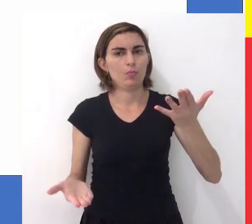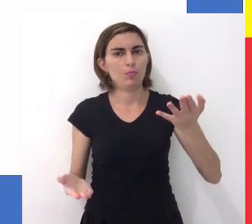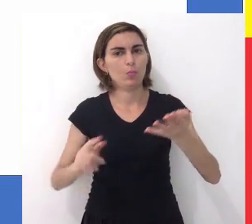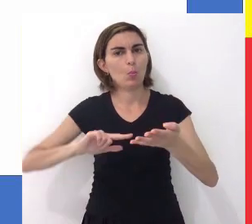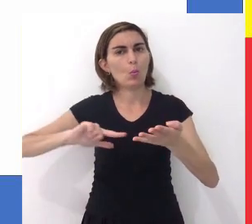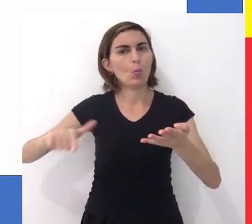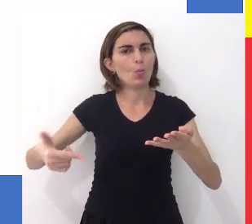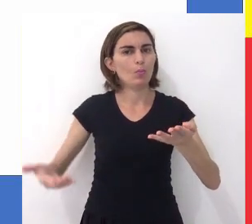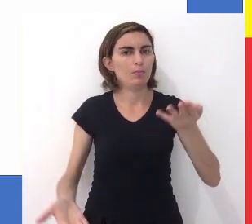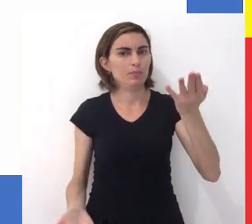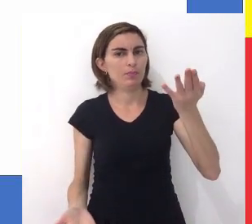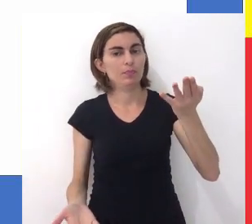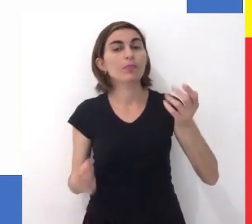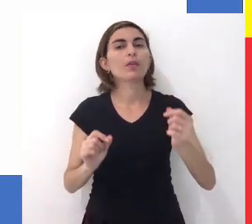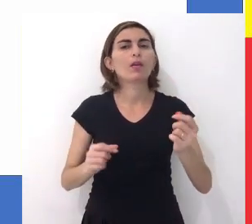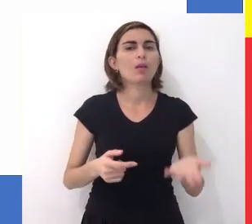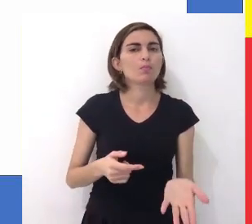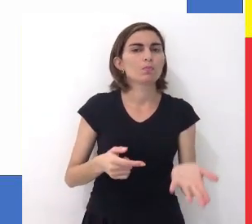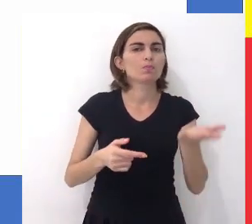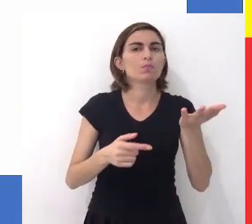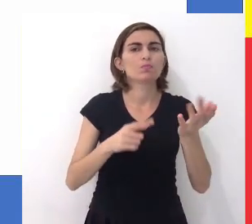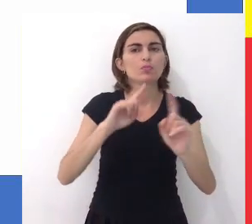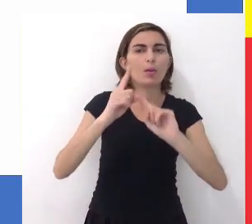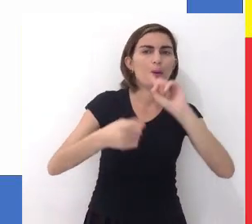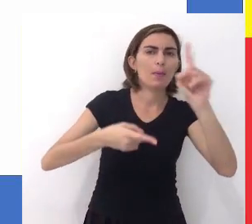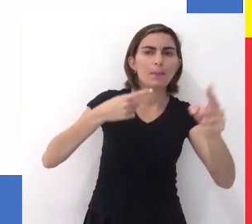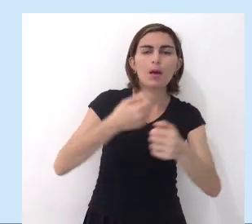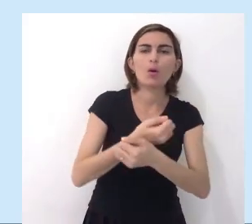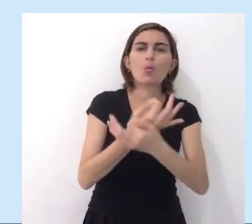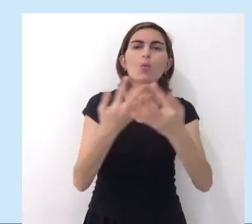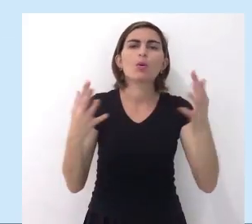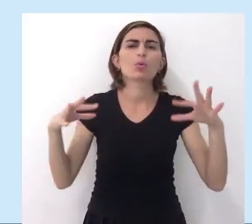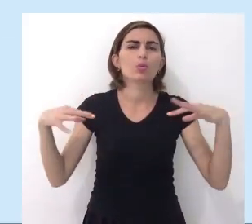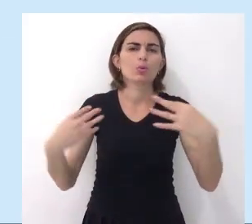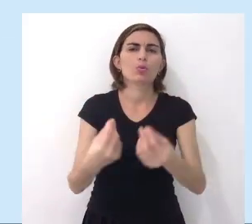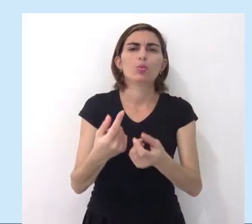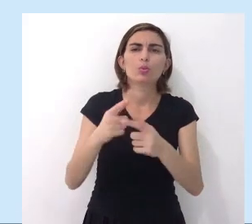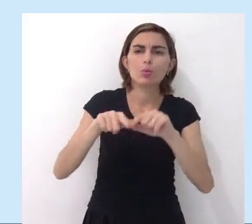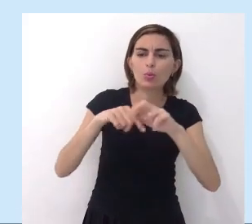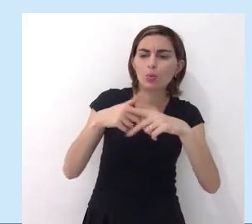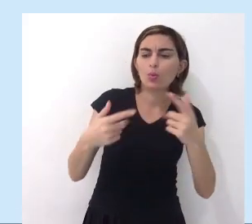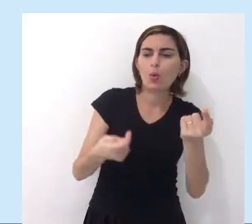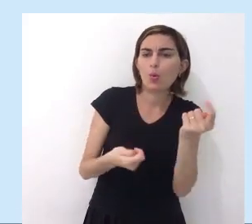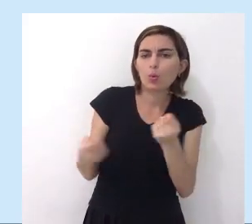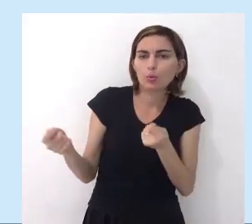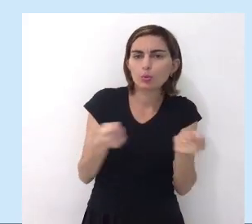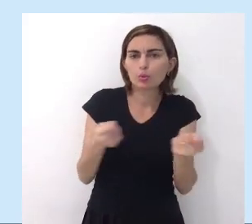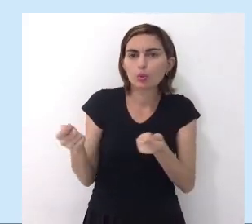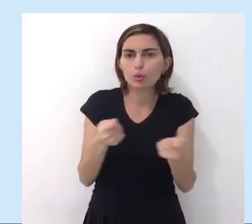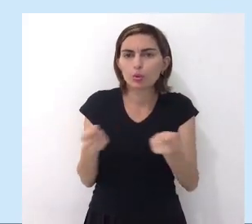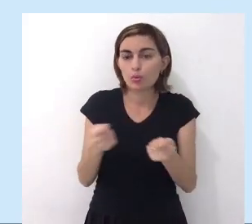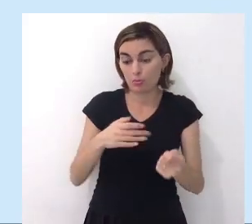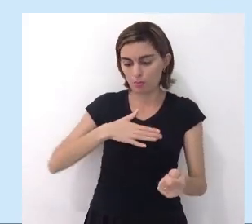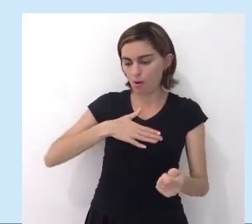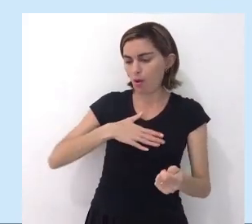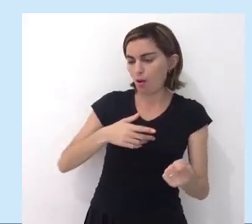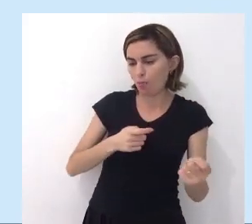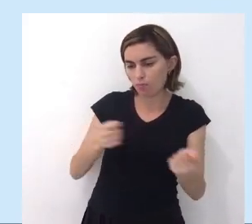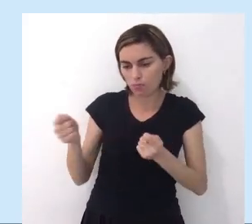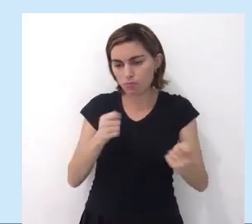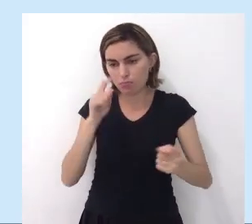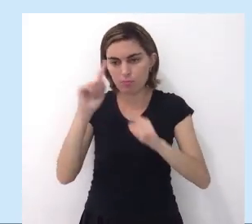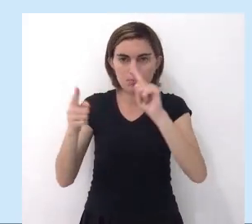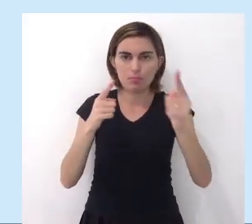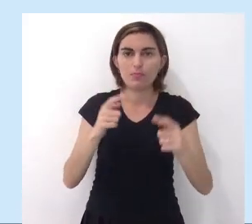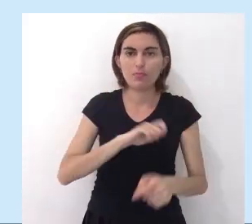está vazia. Quem tem um monopólio detém a quantidade toda de mercadoria, detém um controle, tá? A exclusividade.